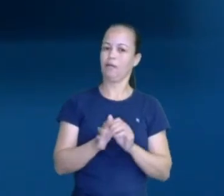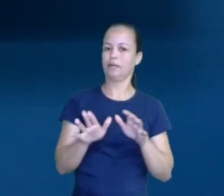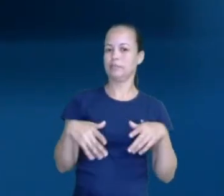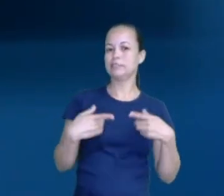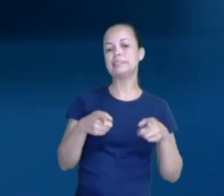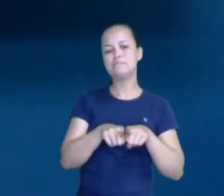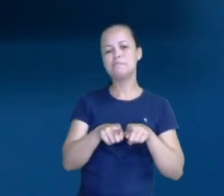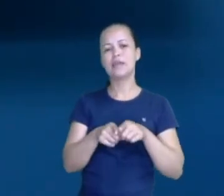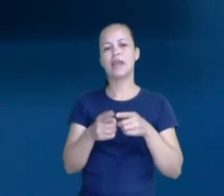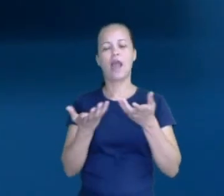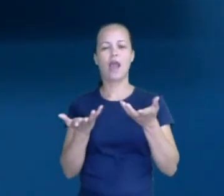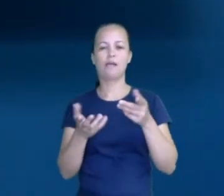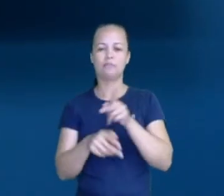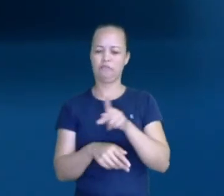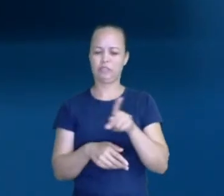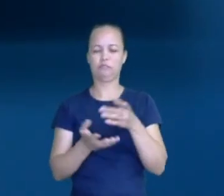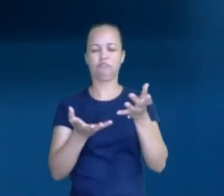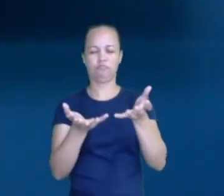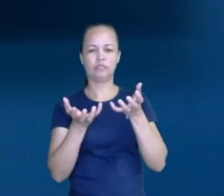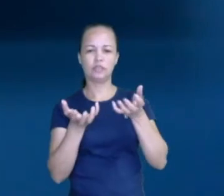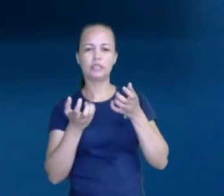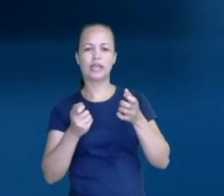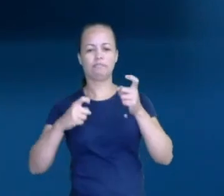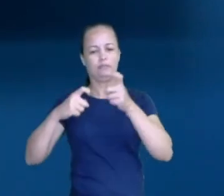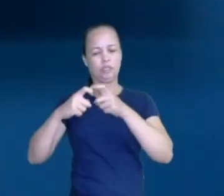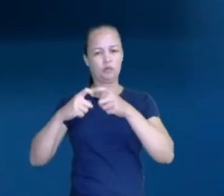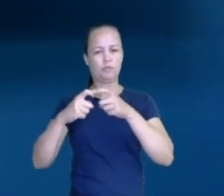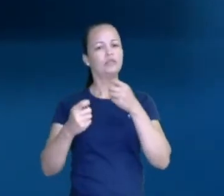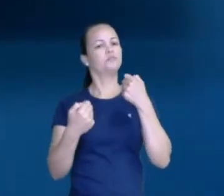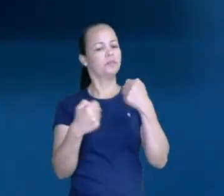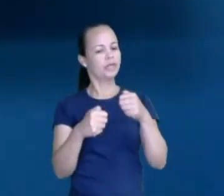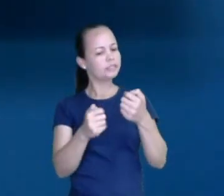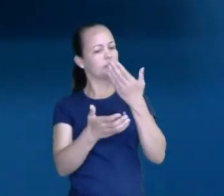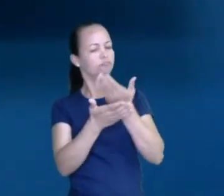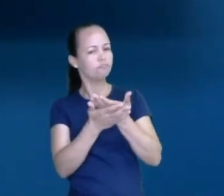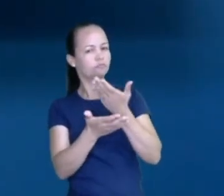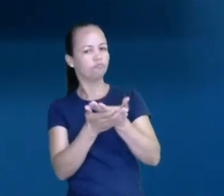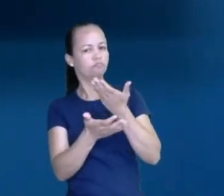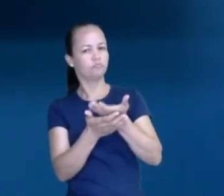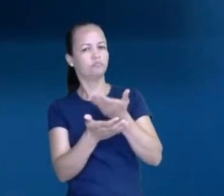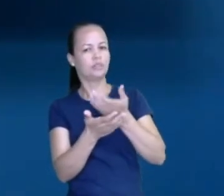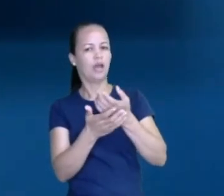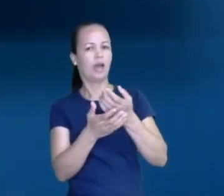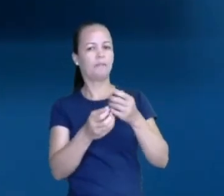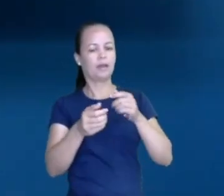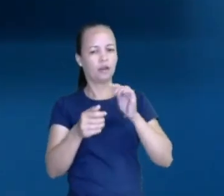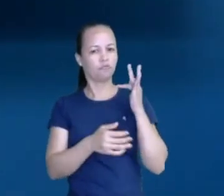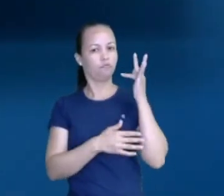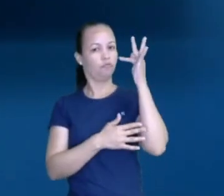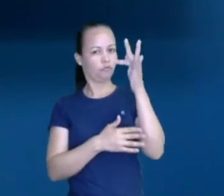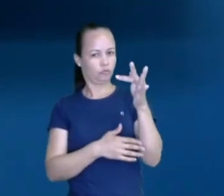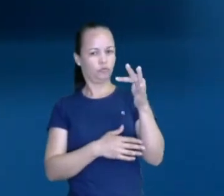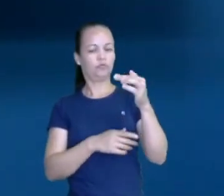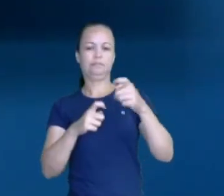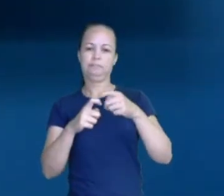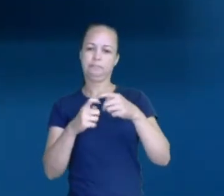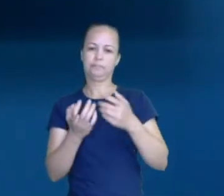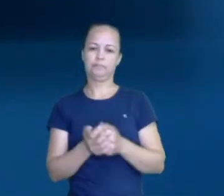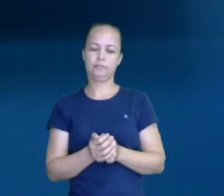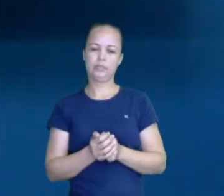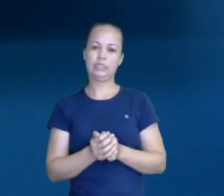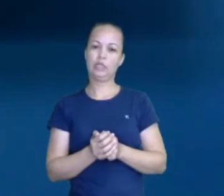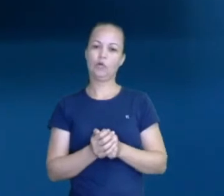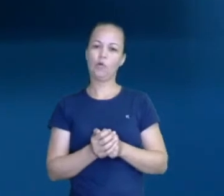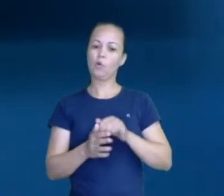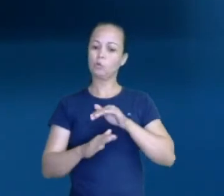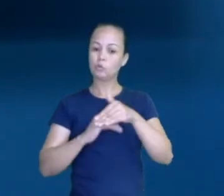vai precisar estudar também para ser um médico. Todas as profissões vão precisar de estudo e